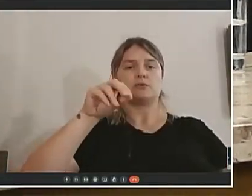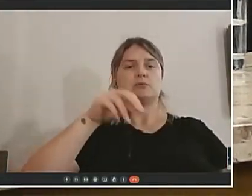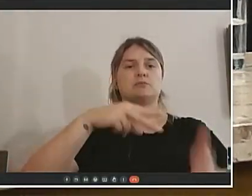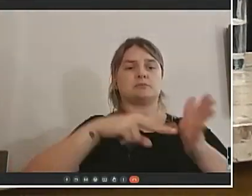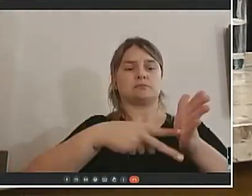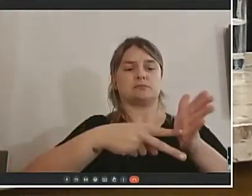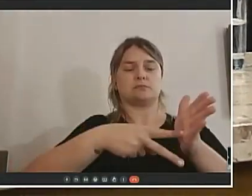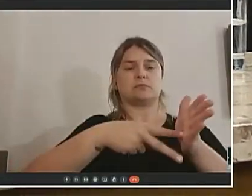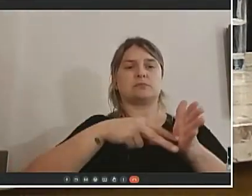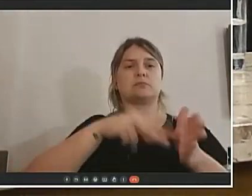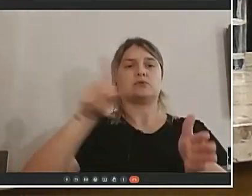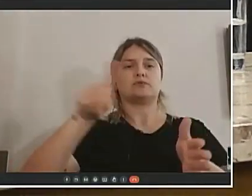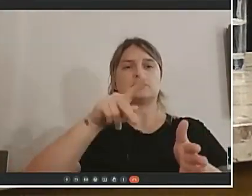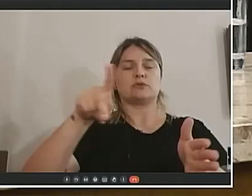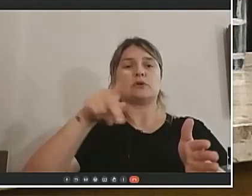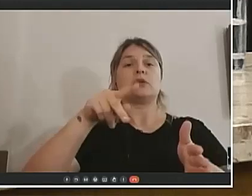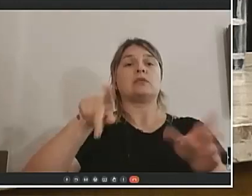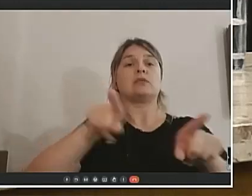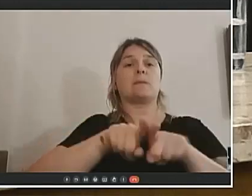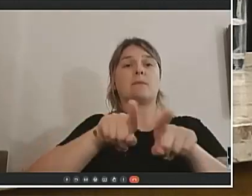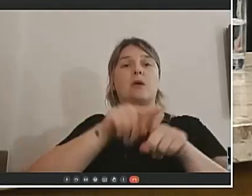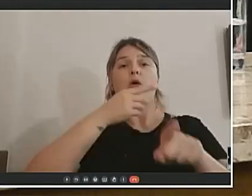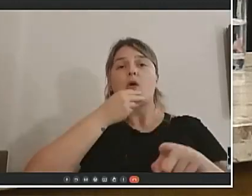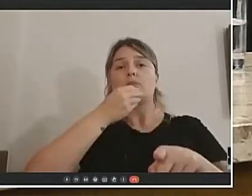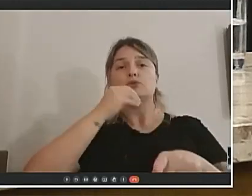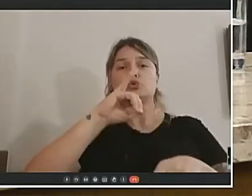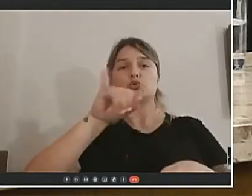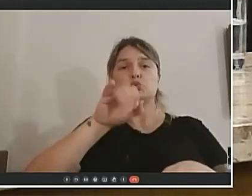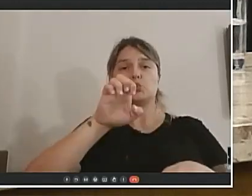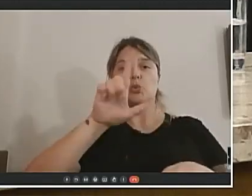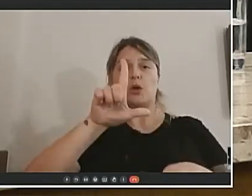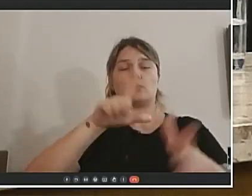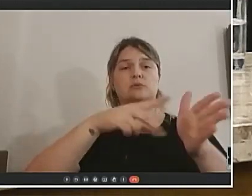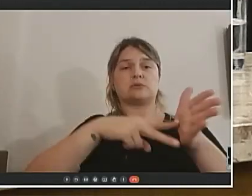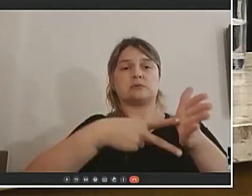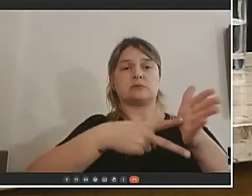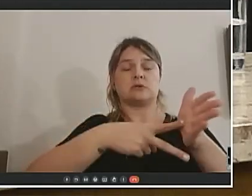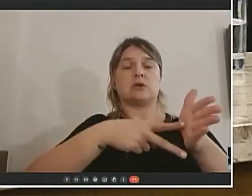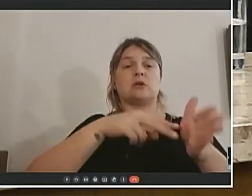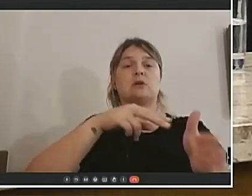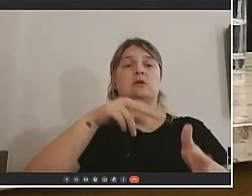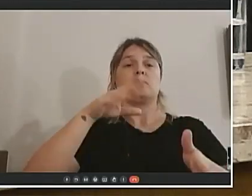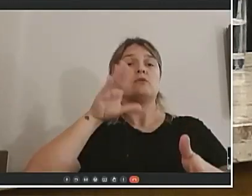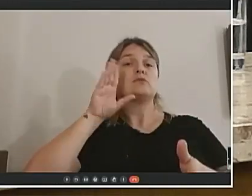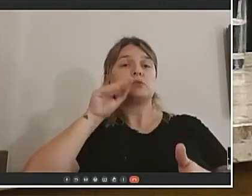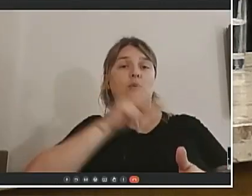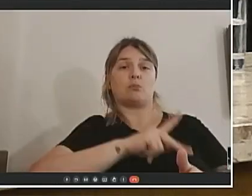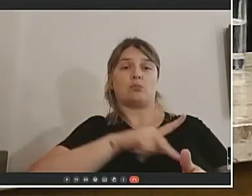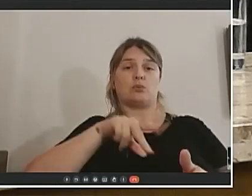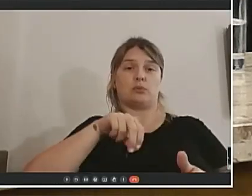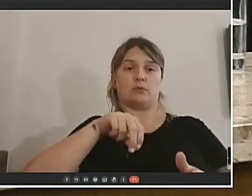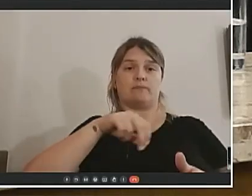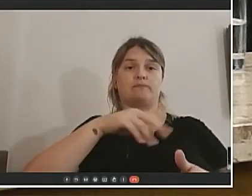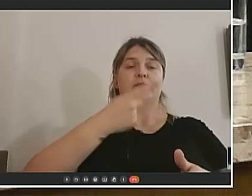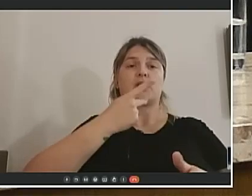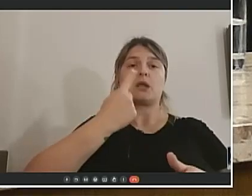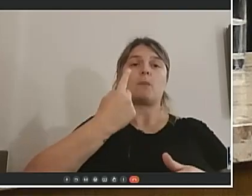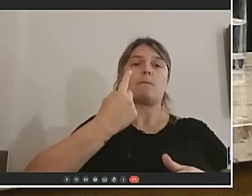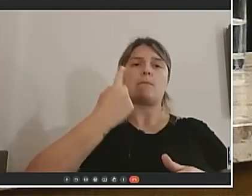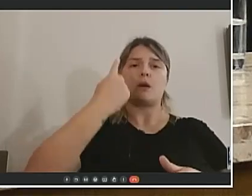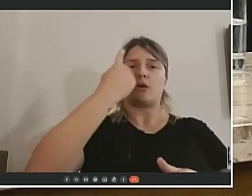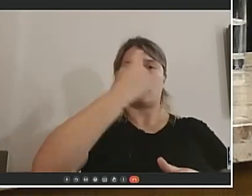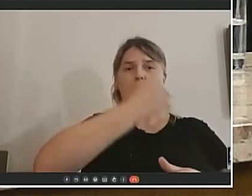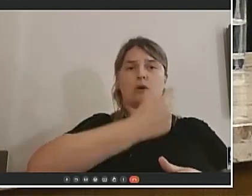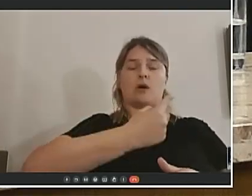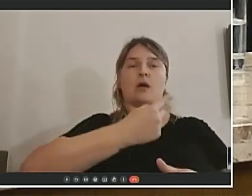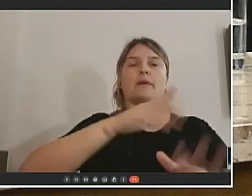Joel do Sindicato dos servidores públicos municipais e colocar aqui que uma hora as pessoas